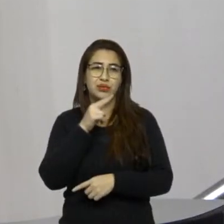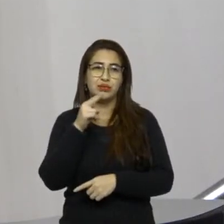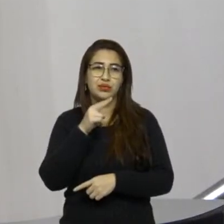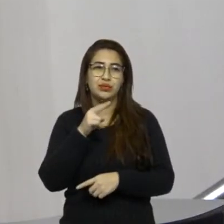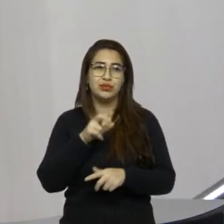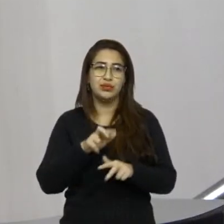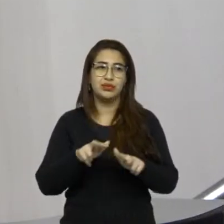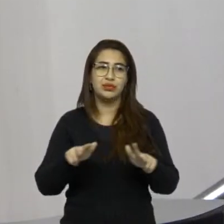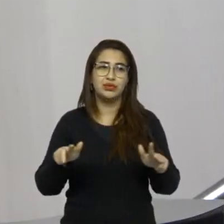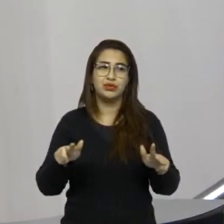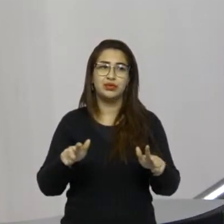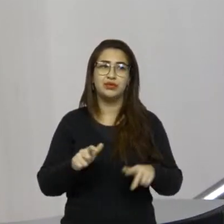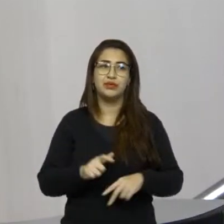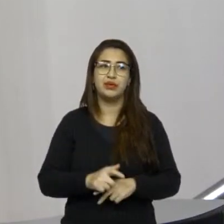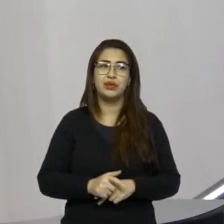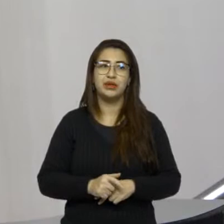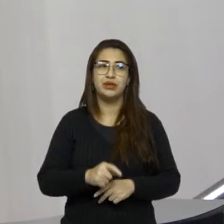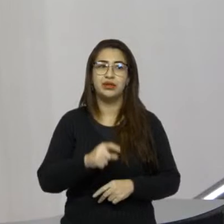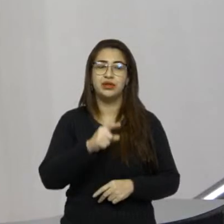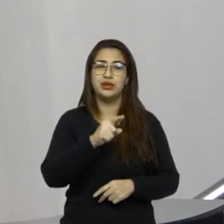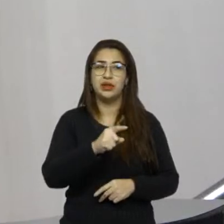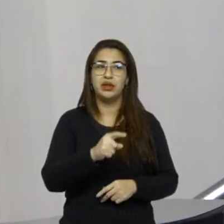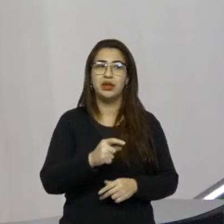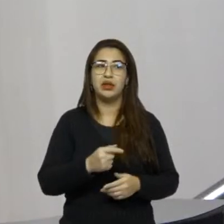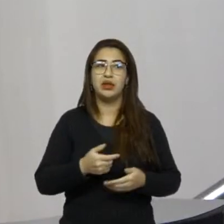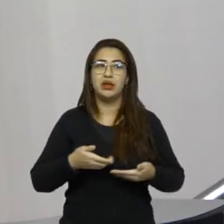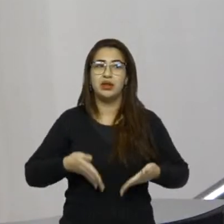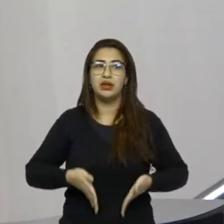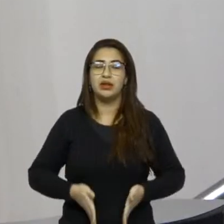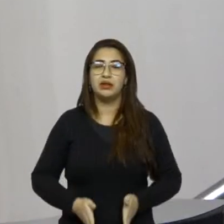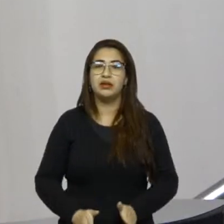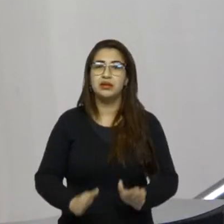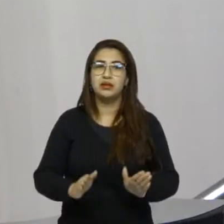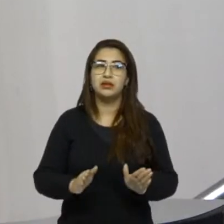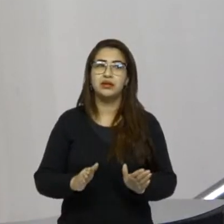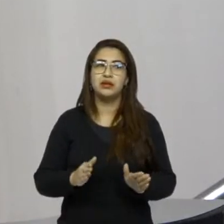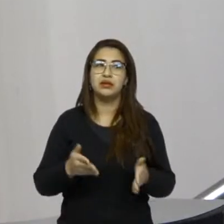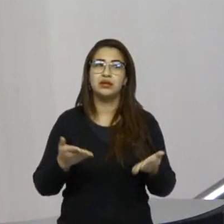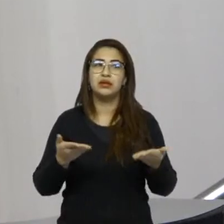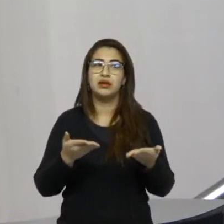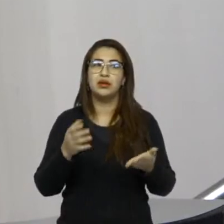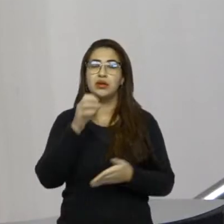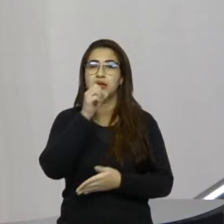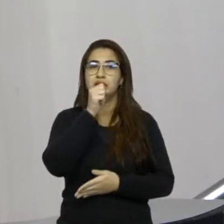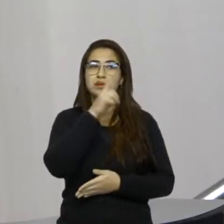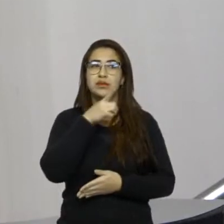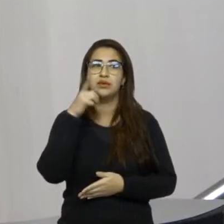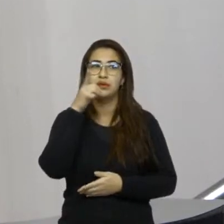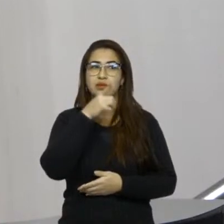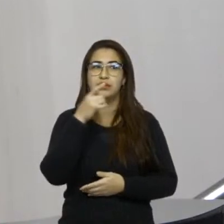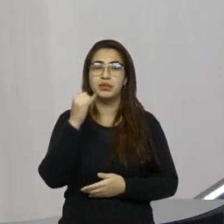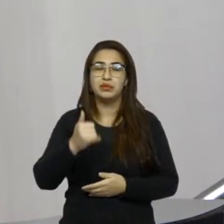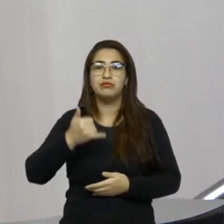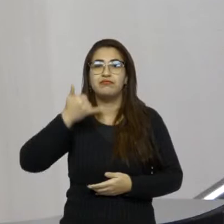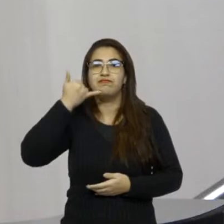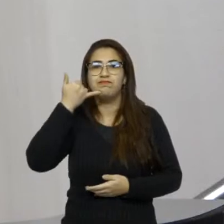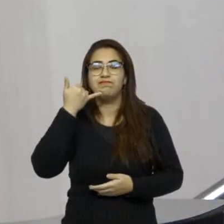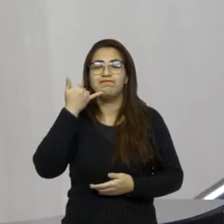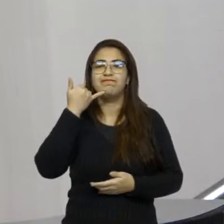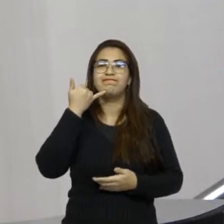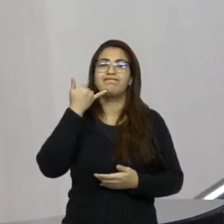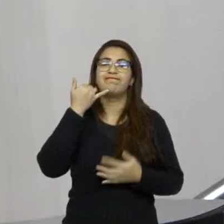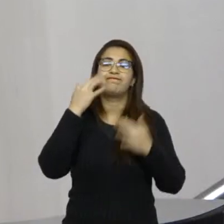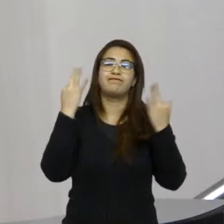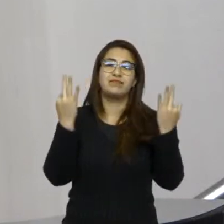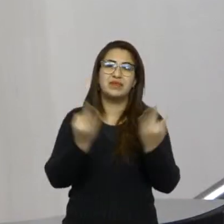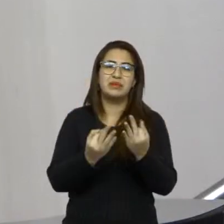bebês prematuros. Esse final de semana, deputado Ismael, recebi inclusive ligações de familiares, de gestantes, mães